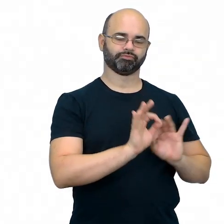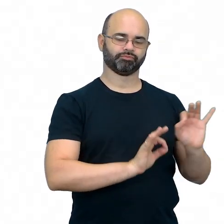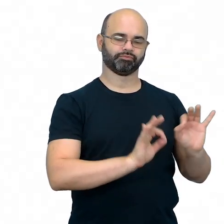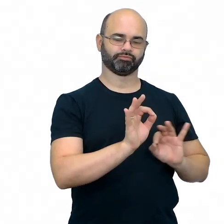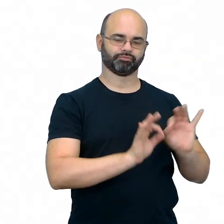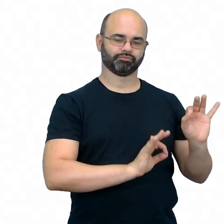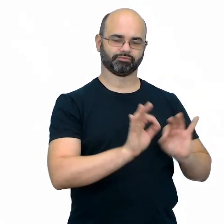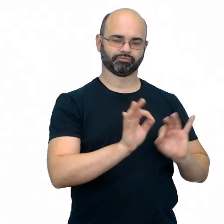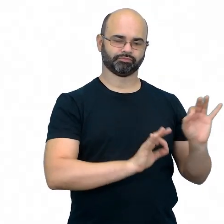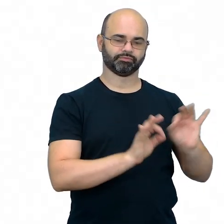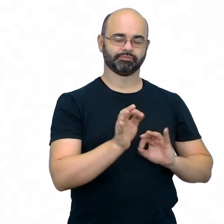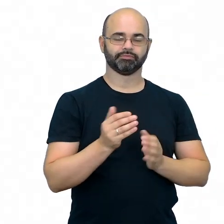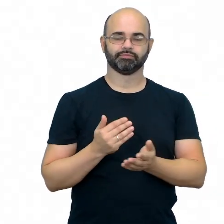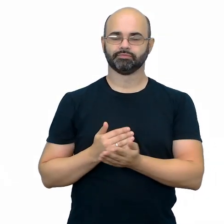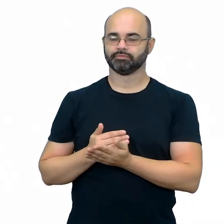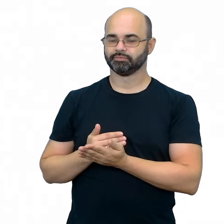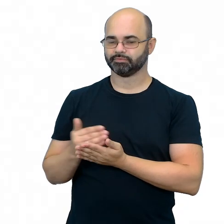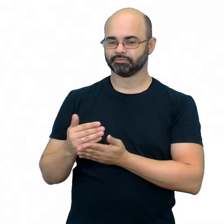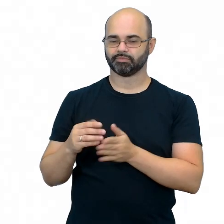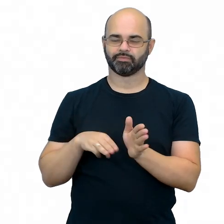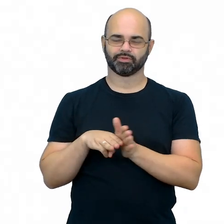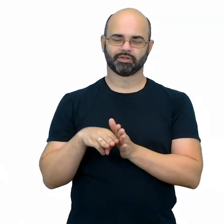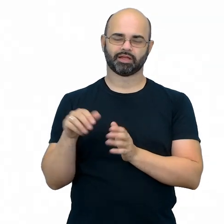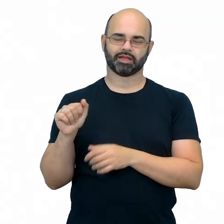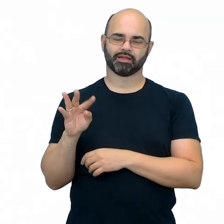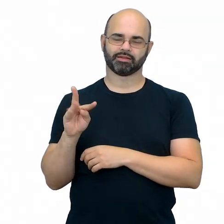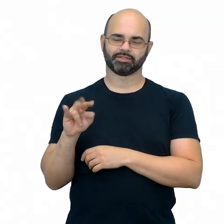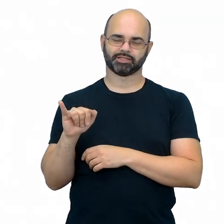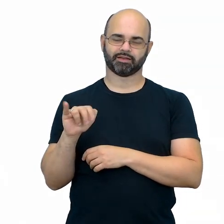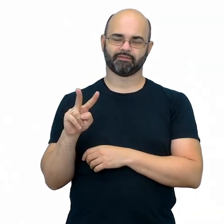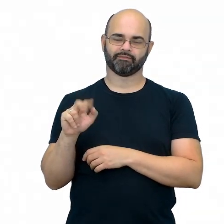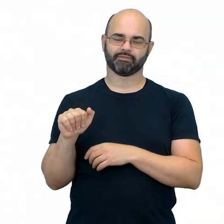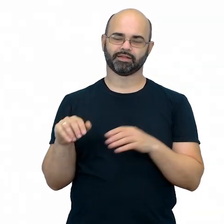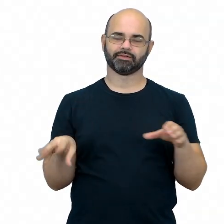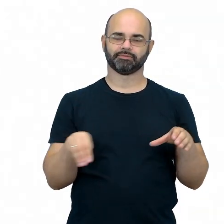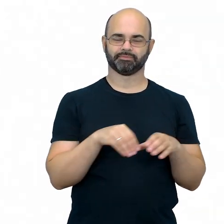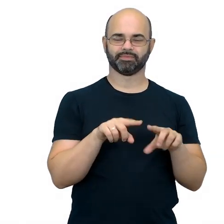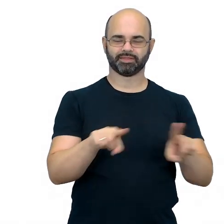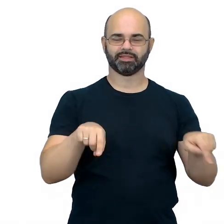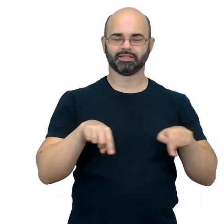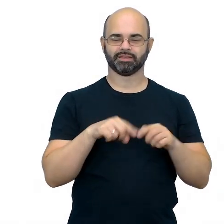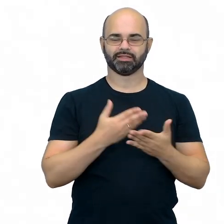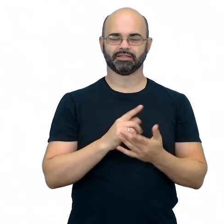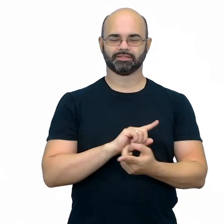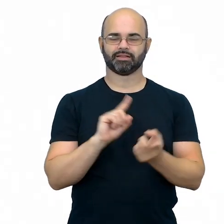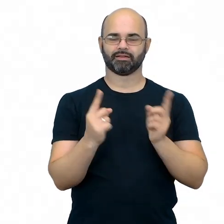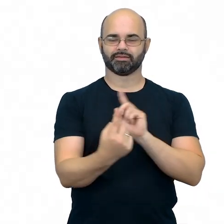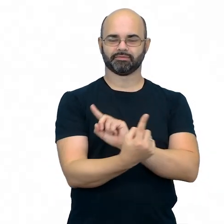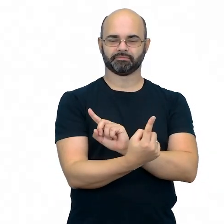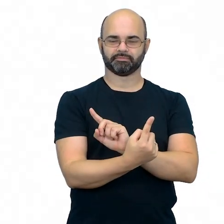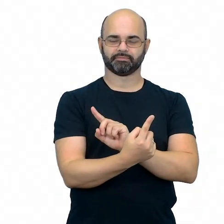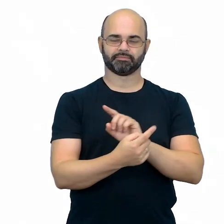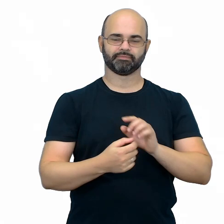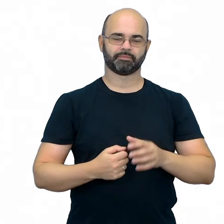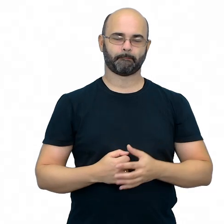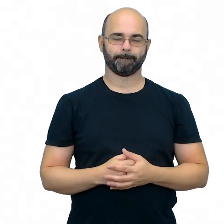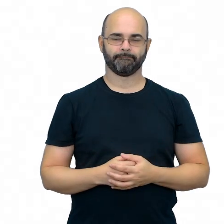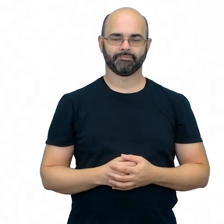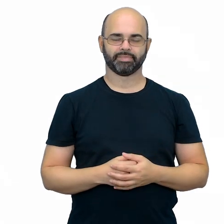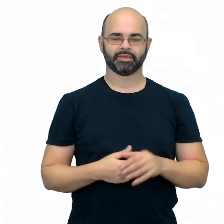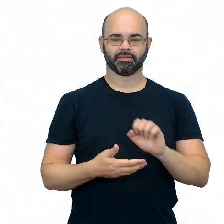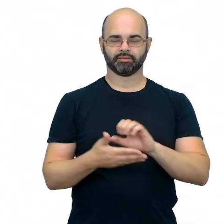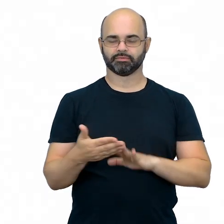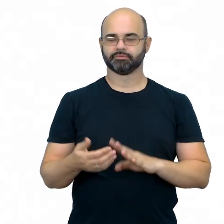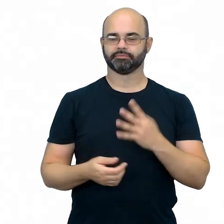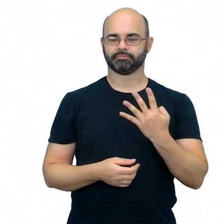etapas iniciais envolvendo a metodologia ativa da sala de aula invertida, né, que são aplicadas em sala de aula na sequência de atividade 4.